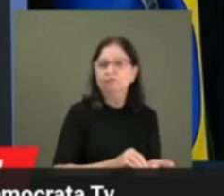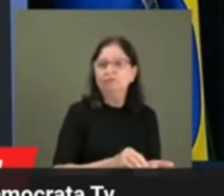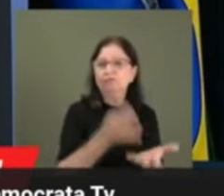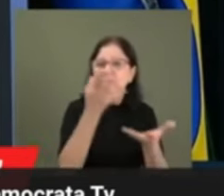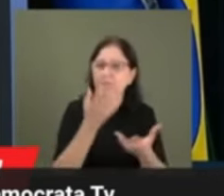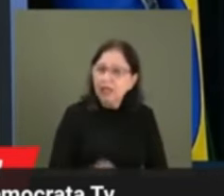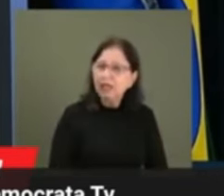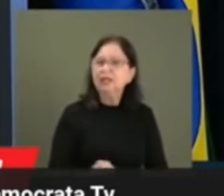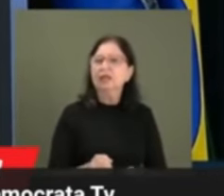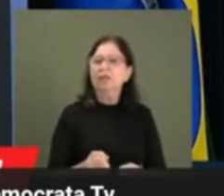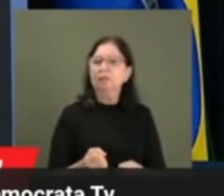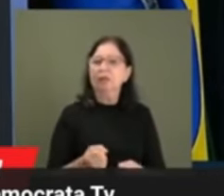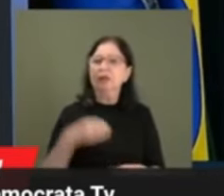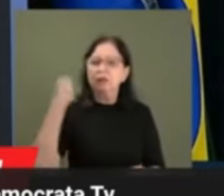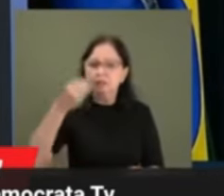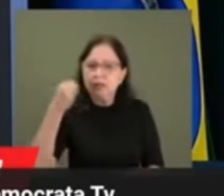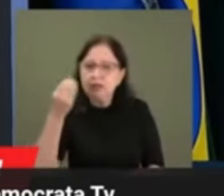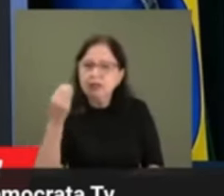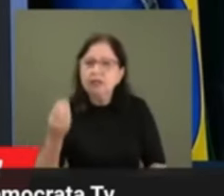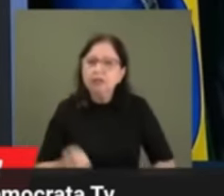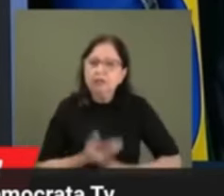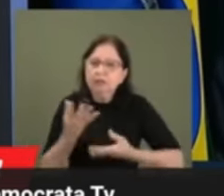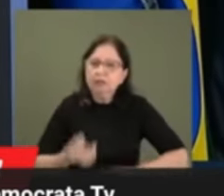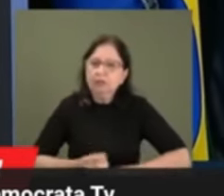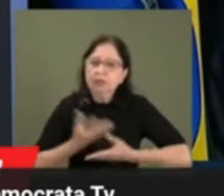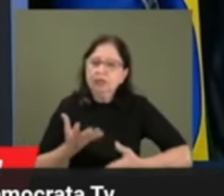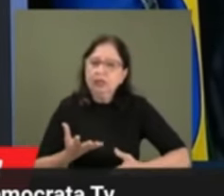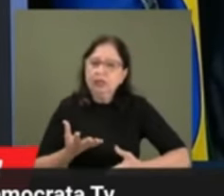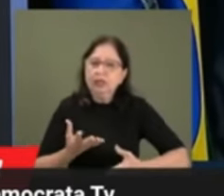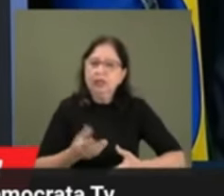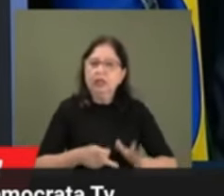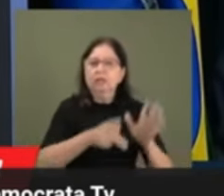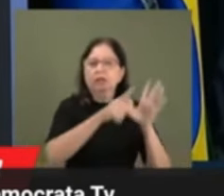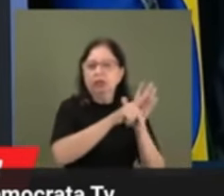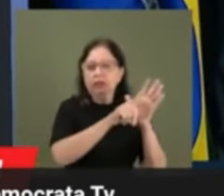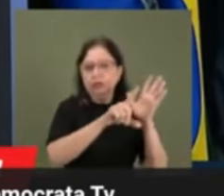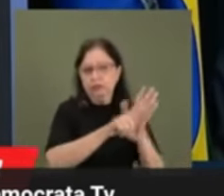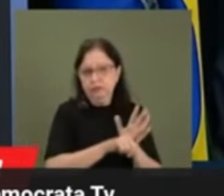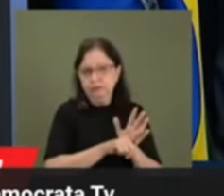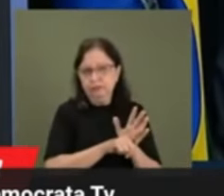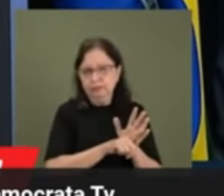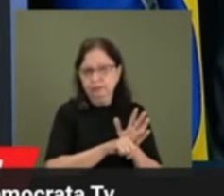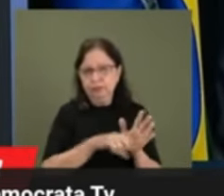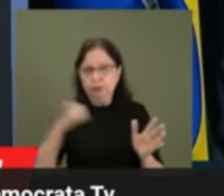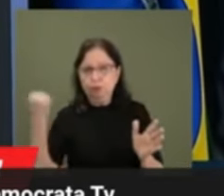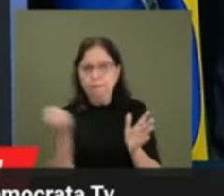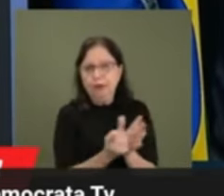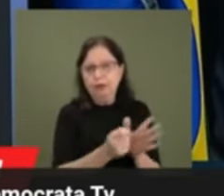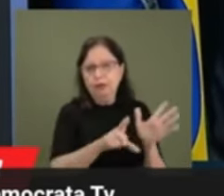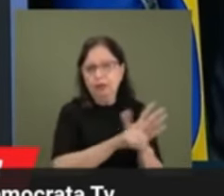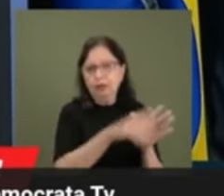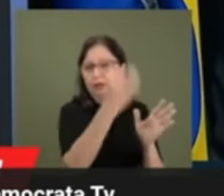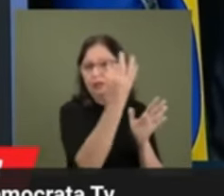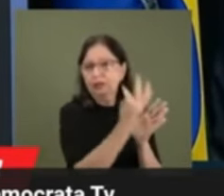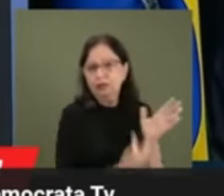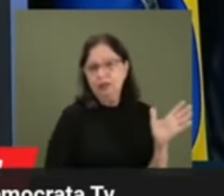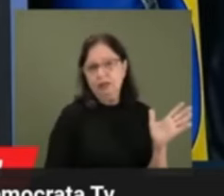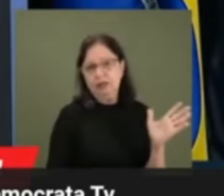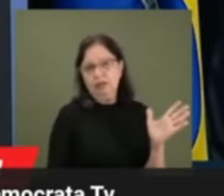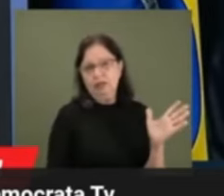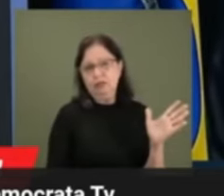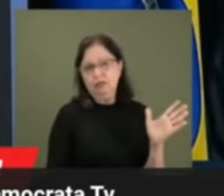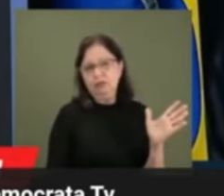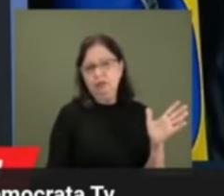aquilo não nos serve se um projeto de Marco legal pros jogos eletrônicos pros videogames não servem as empresas de